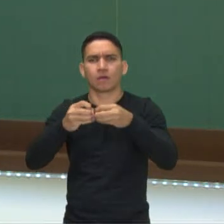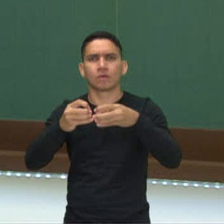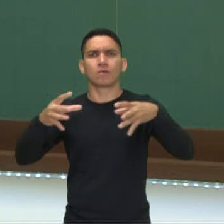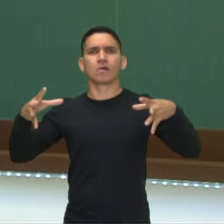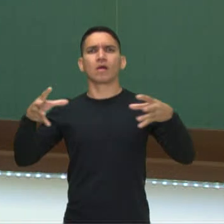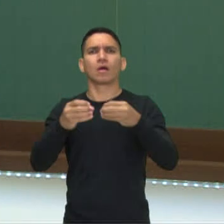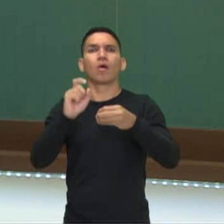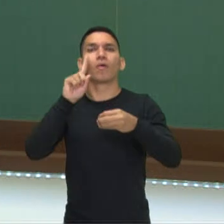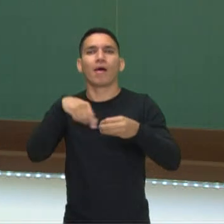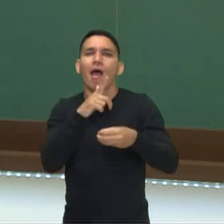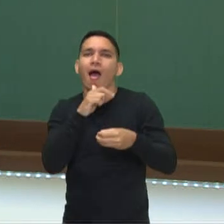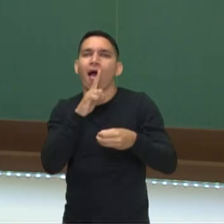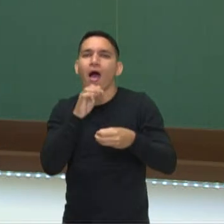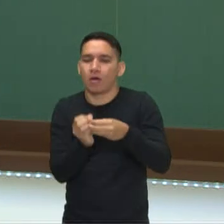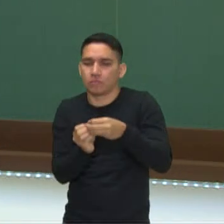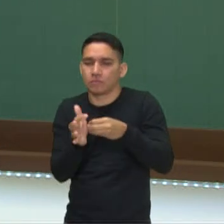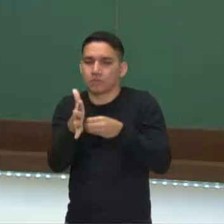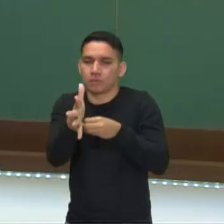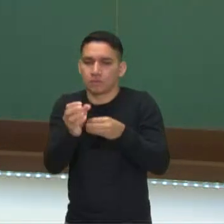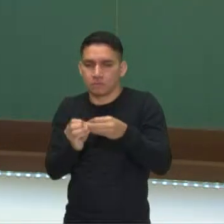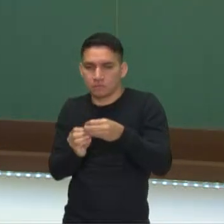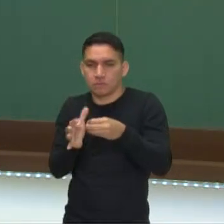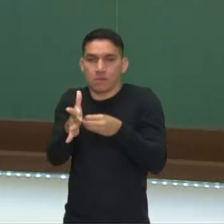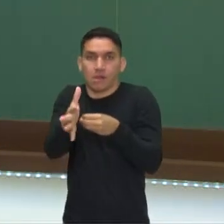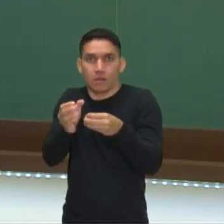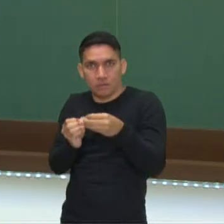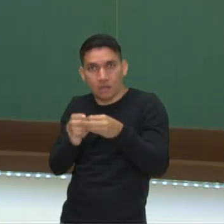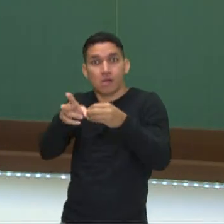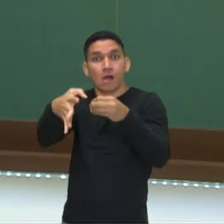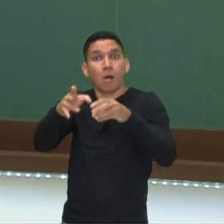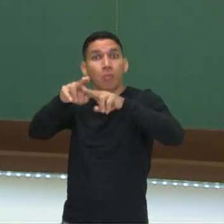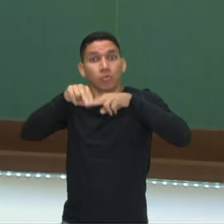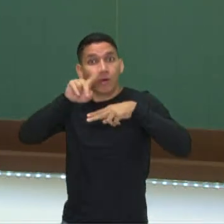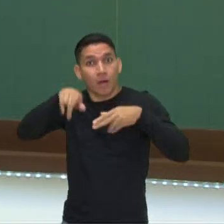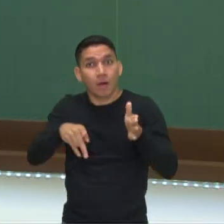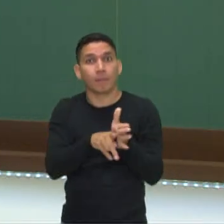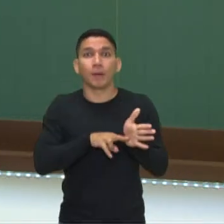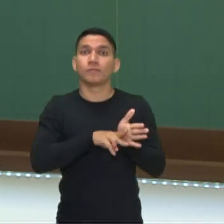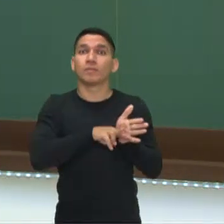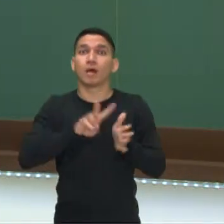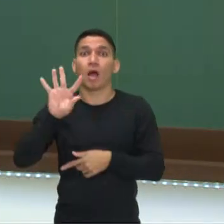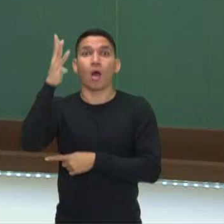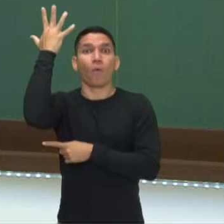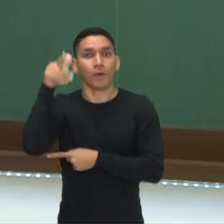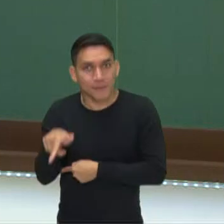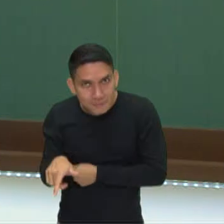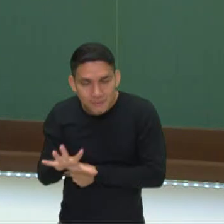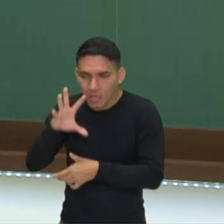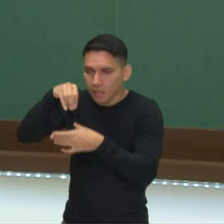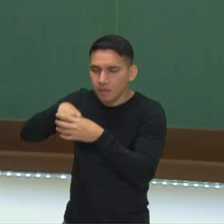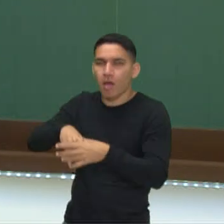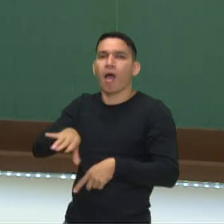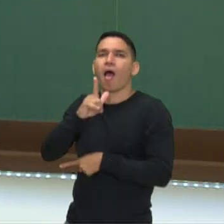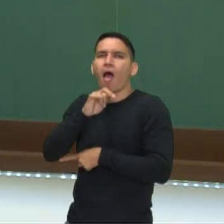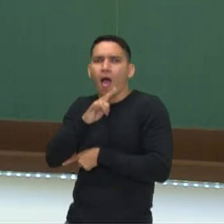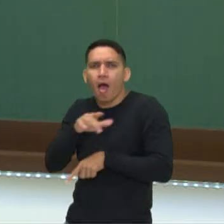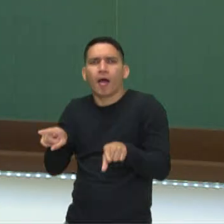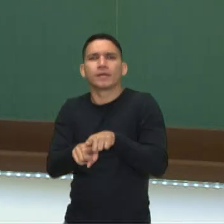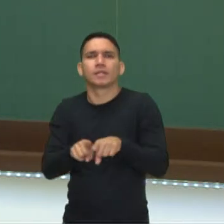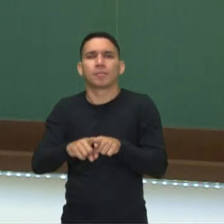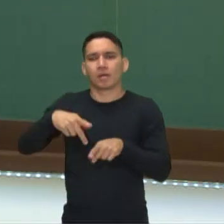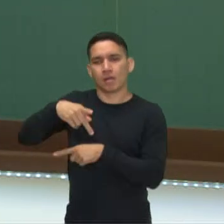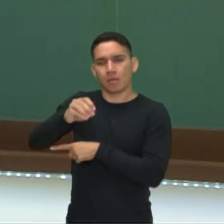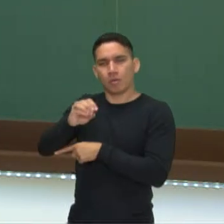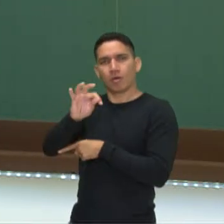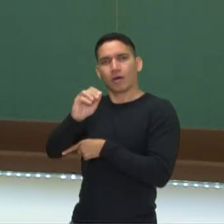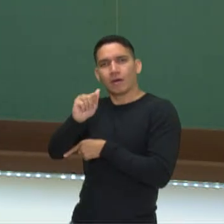da água, tá? Então, ele além de ser um fenômeno biológico, onde essa água e os íons de potássio vão